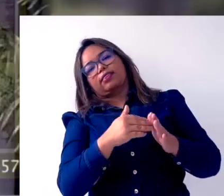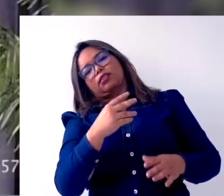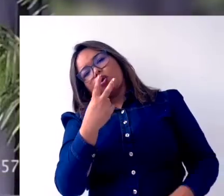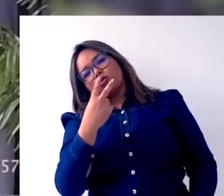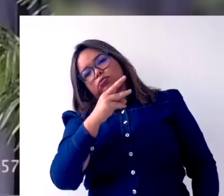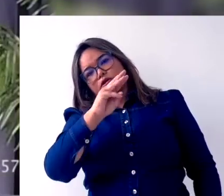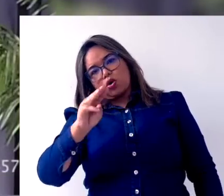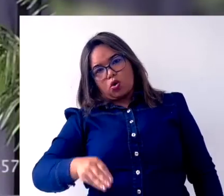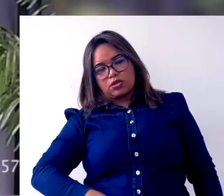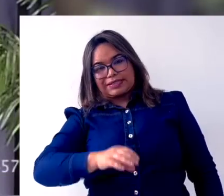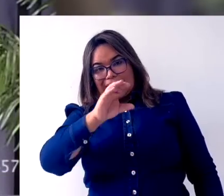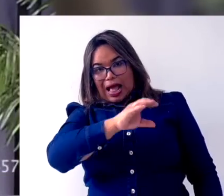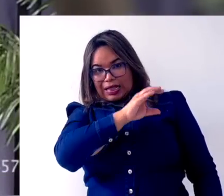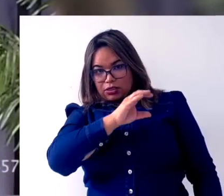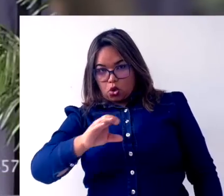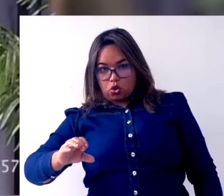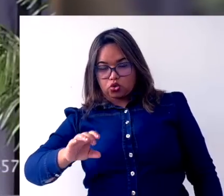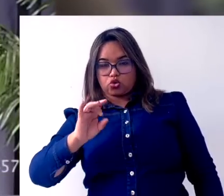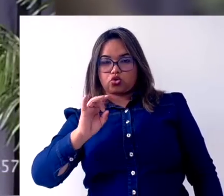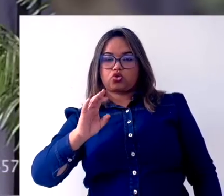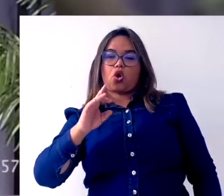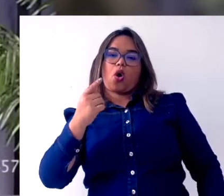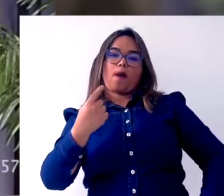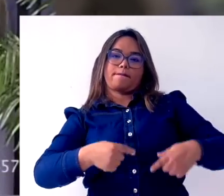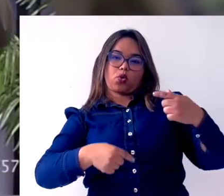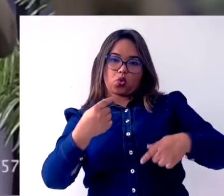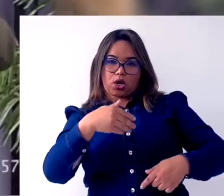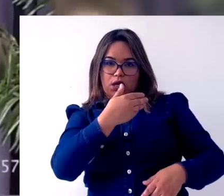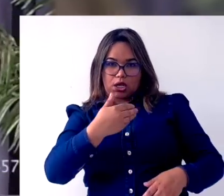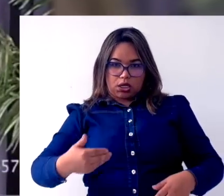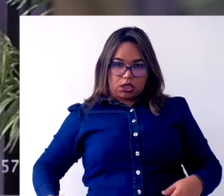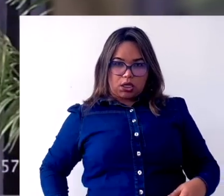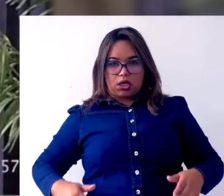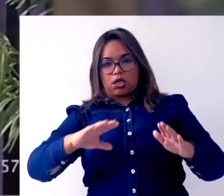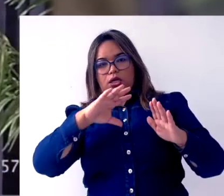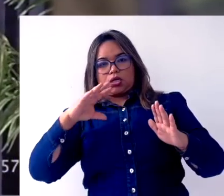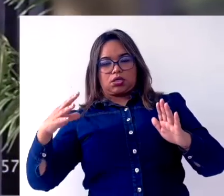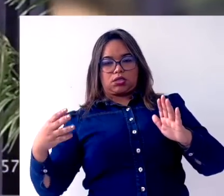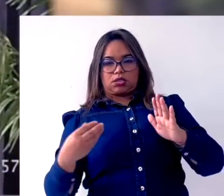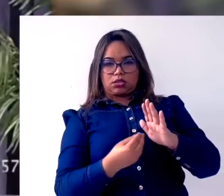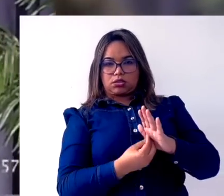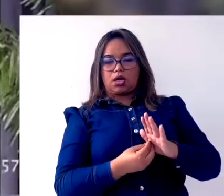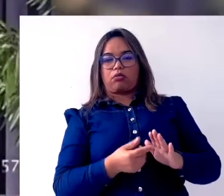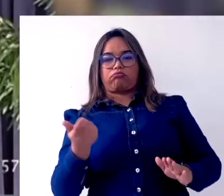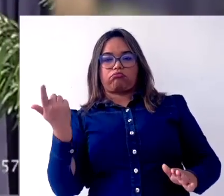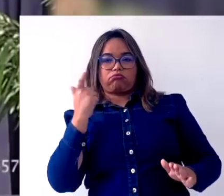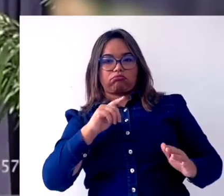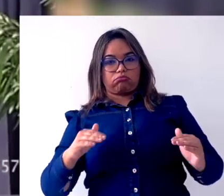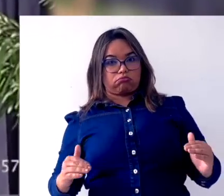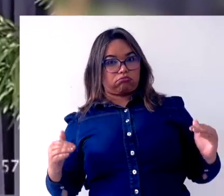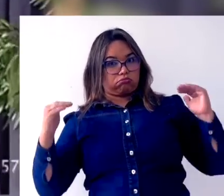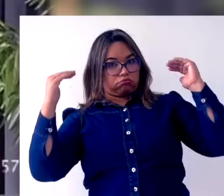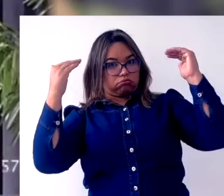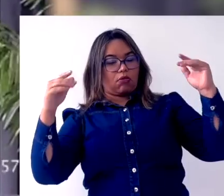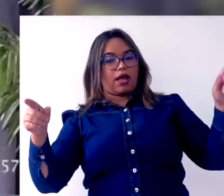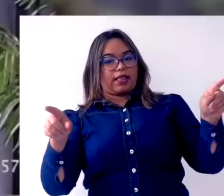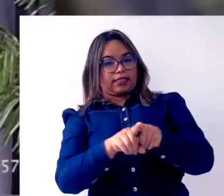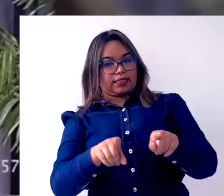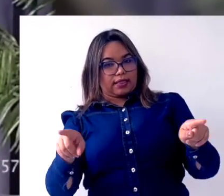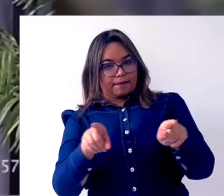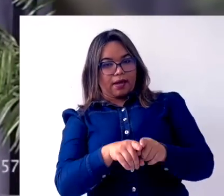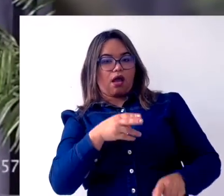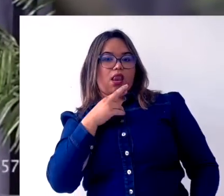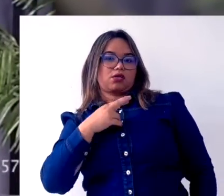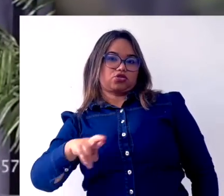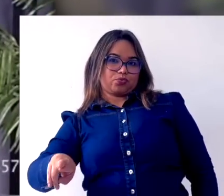não apenas na esfera política essa igreja deve ganhar a soberania, mas também na esfera